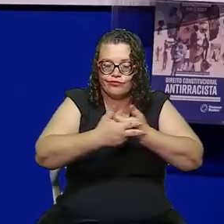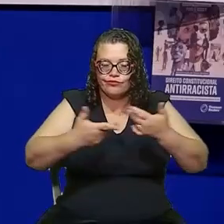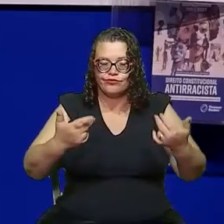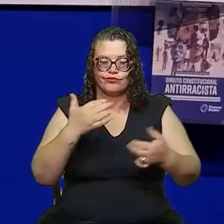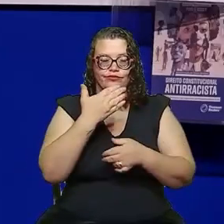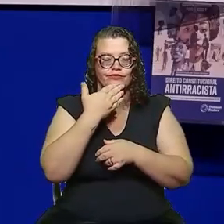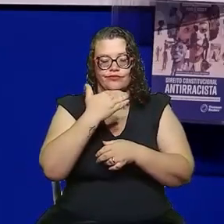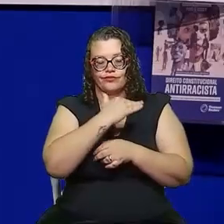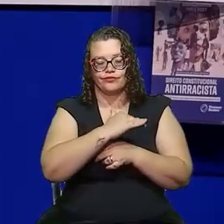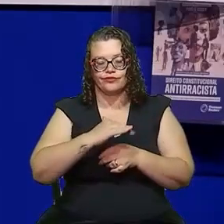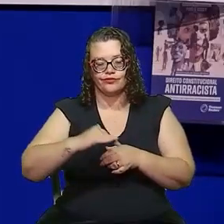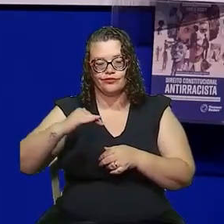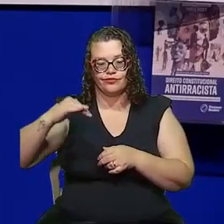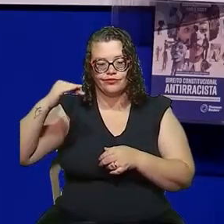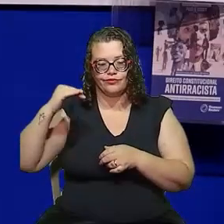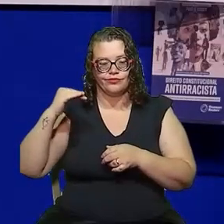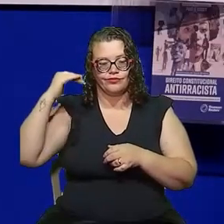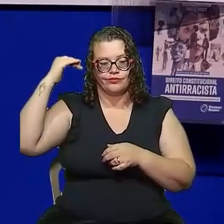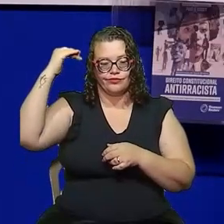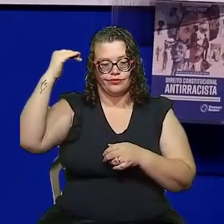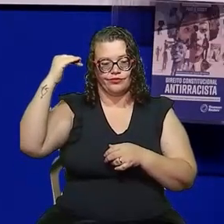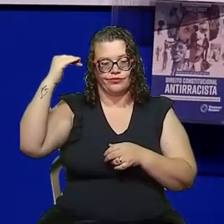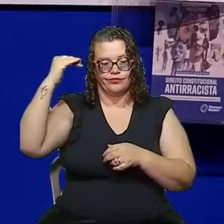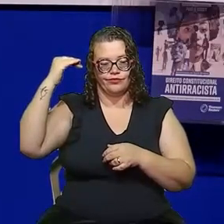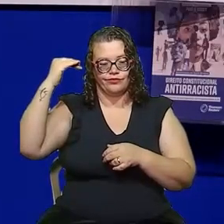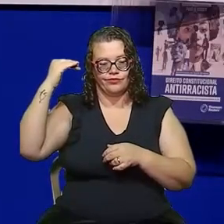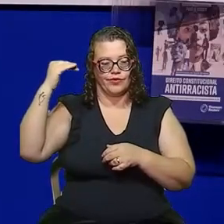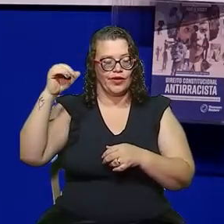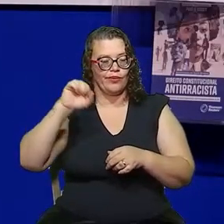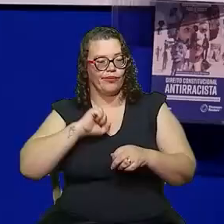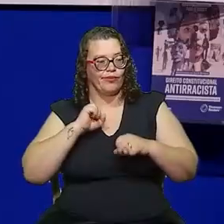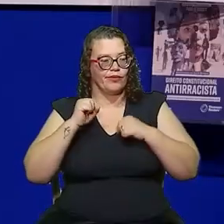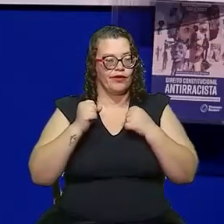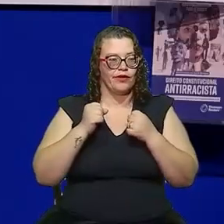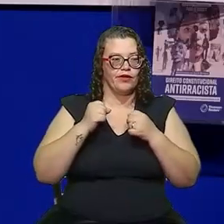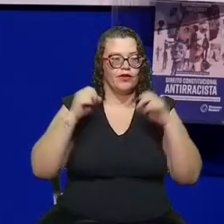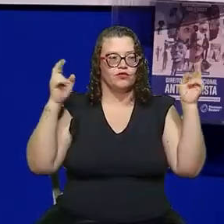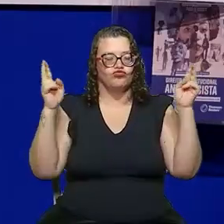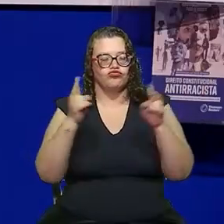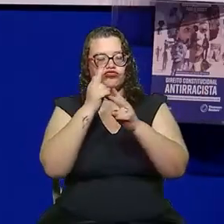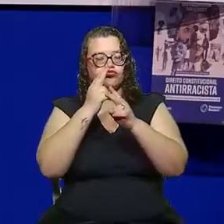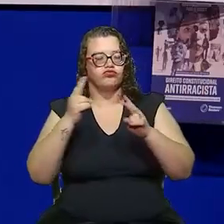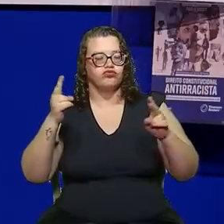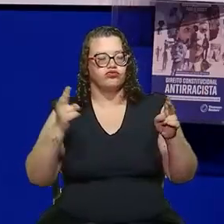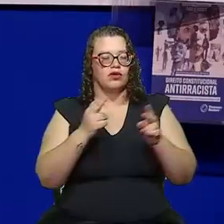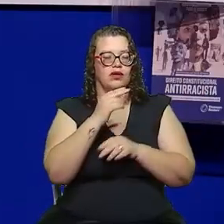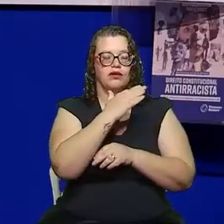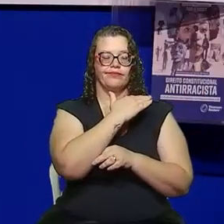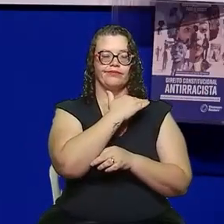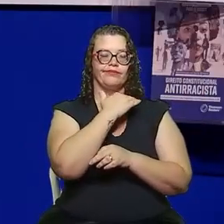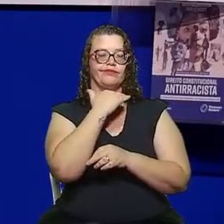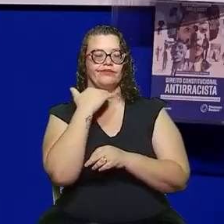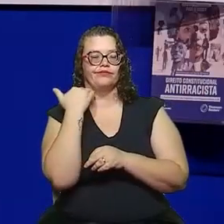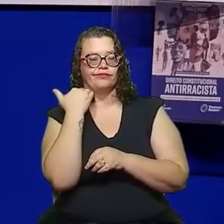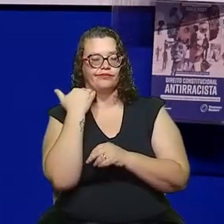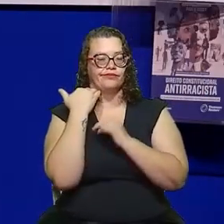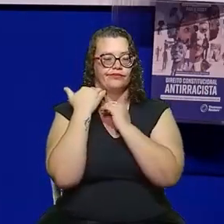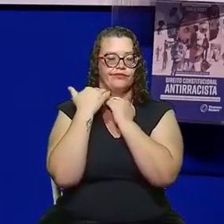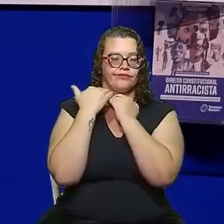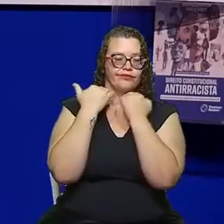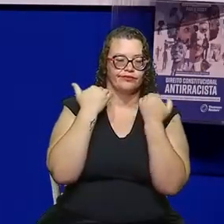adultos. Sofrerás a agressão de aves vulgares e morto quedarás no chão